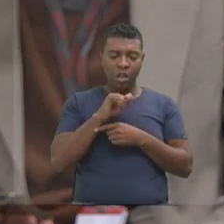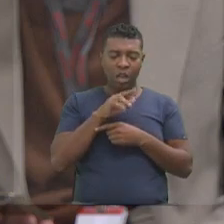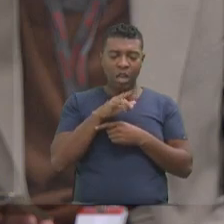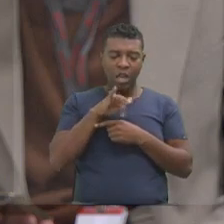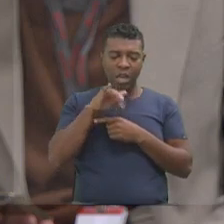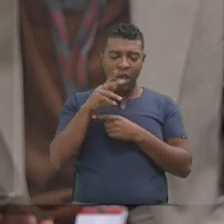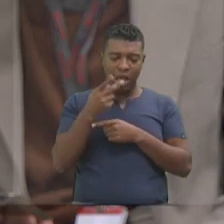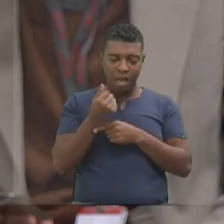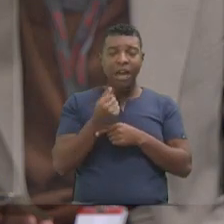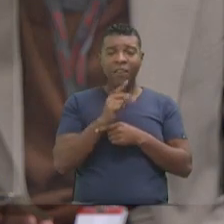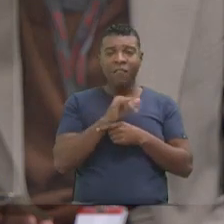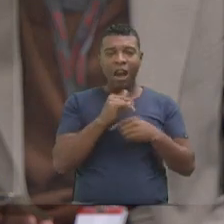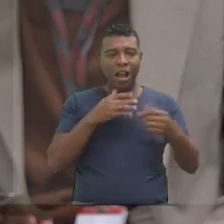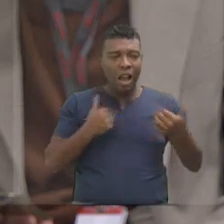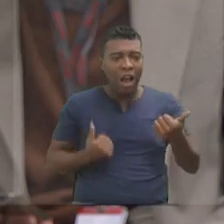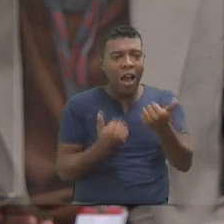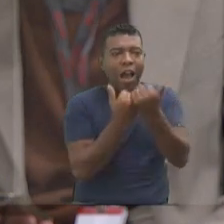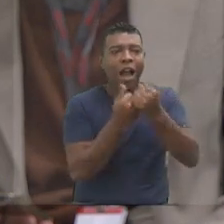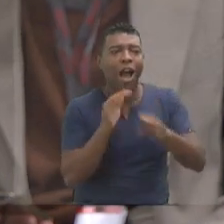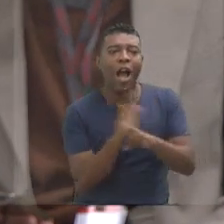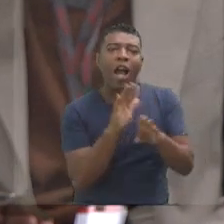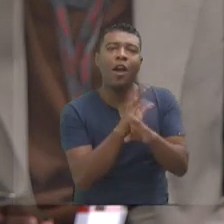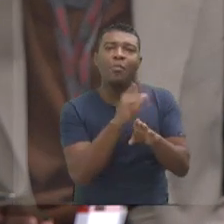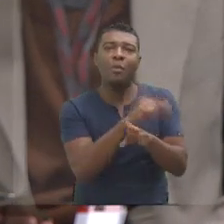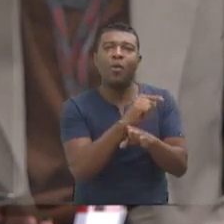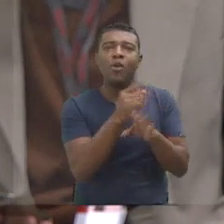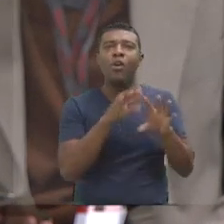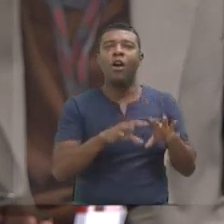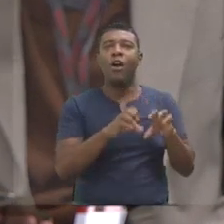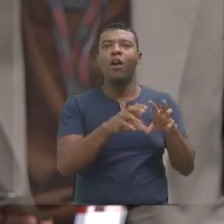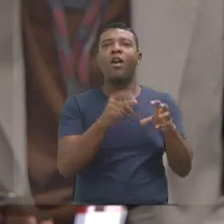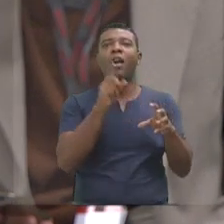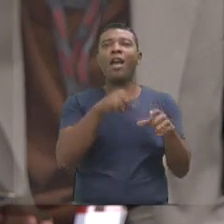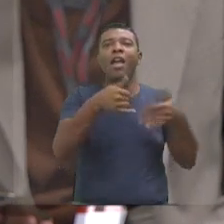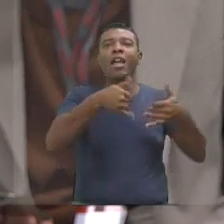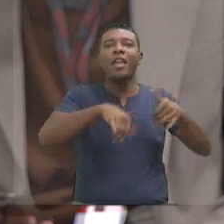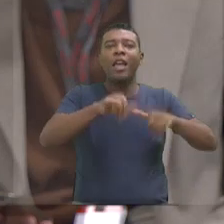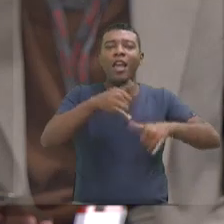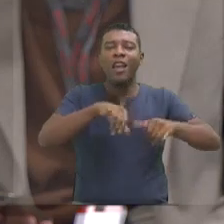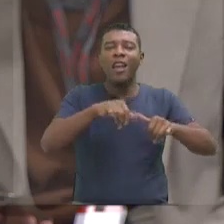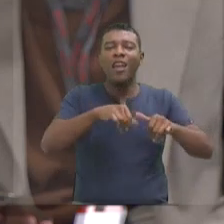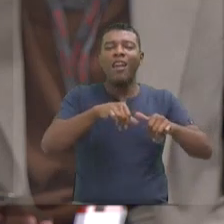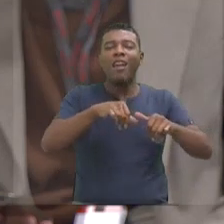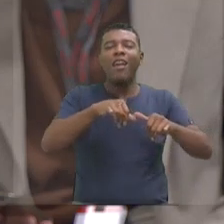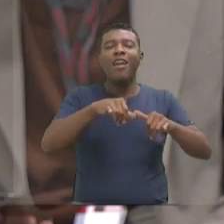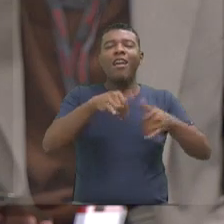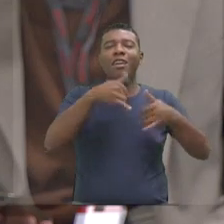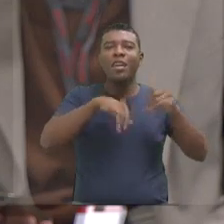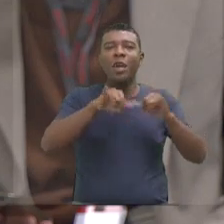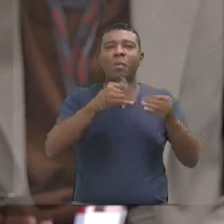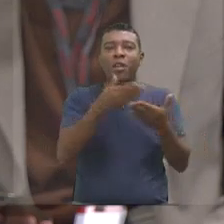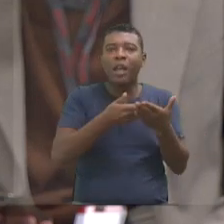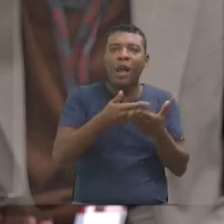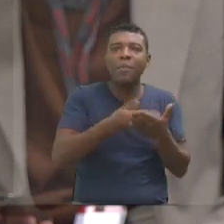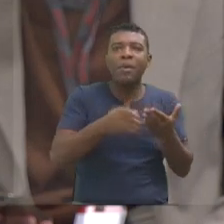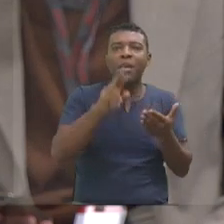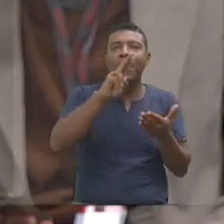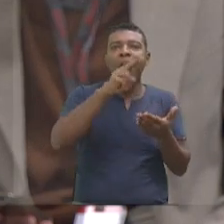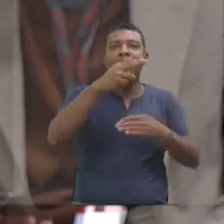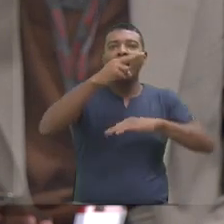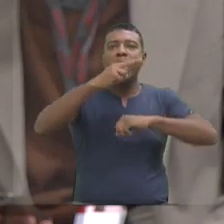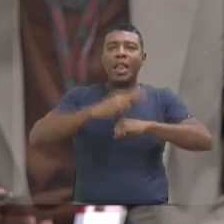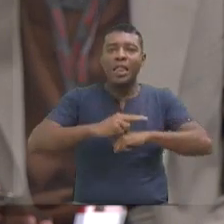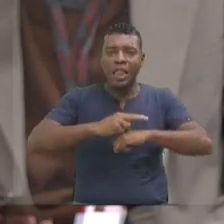de apoio né a Oncologia Clínica que a quimioterapia e internações ele faz parte de uma estratégia